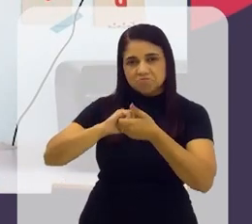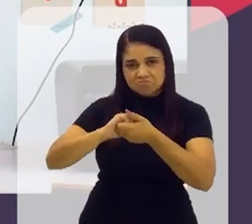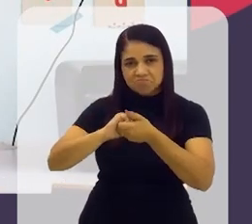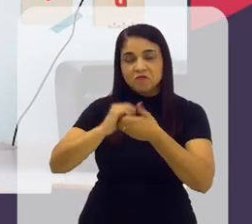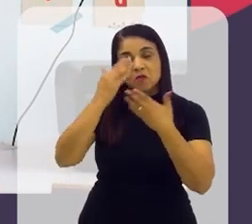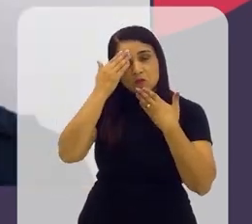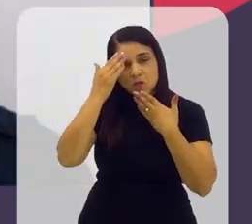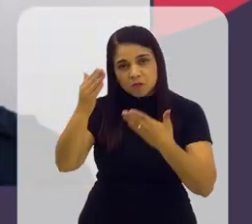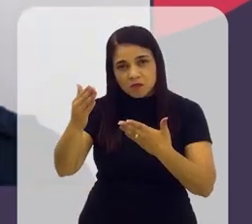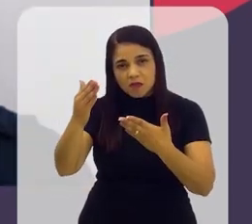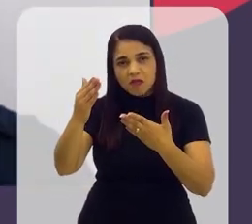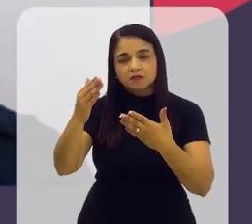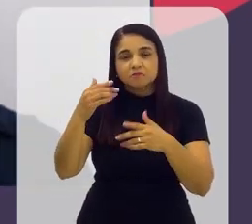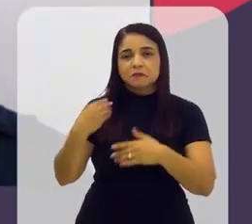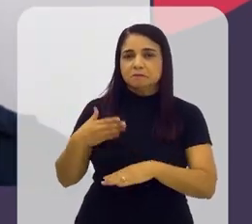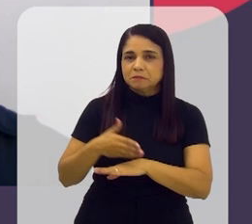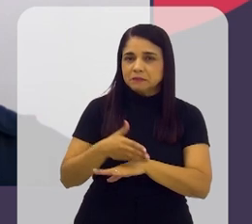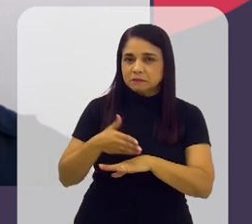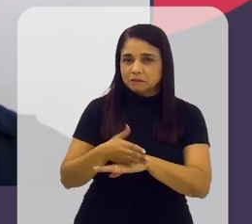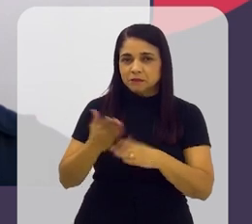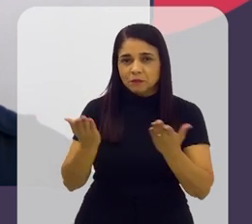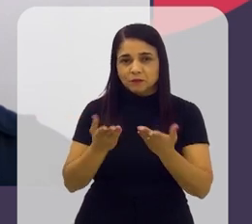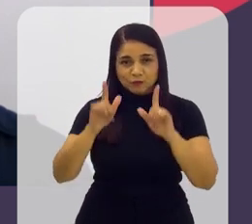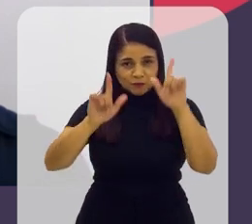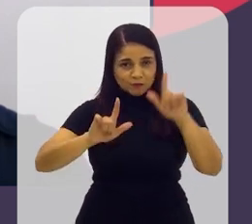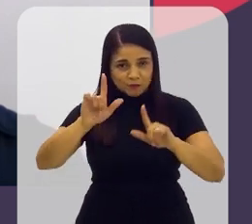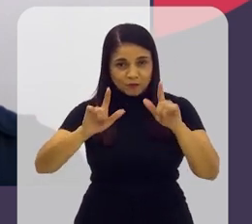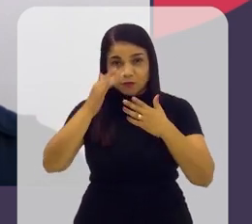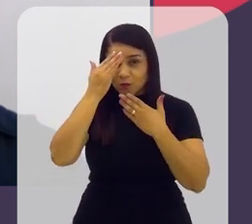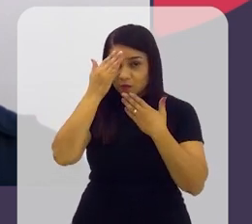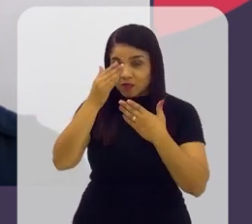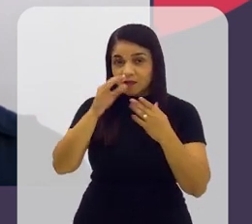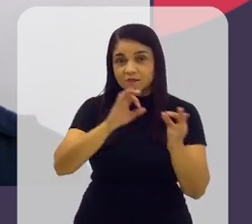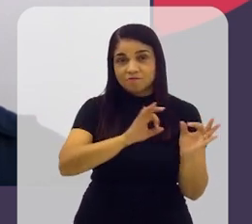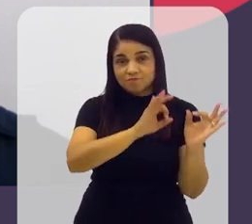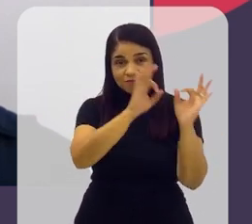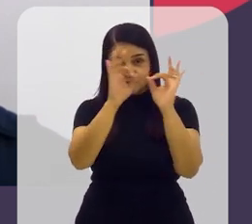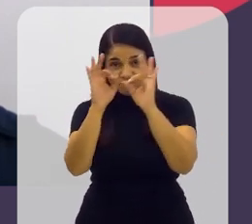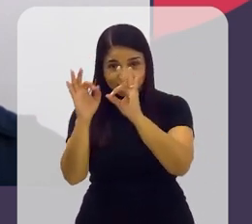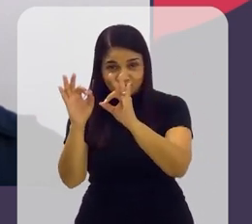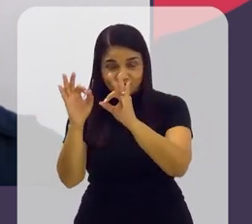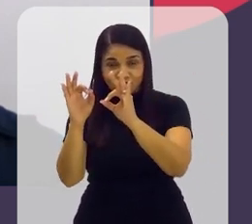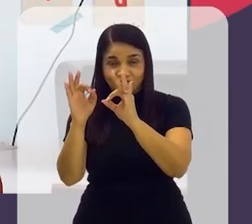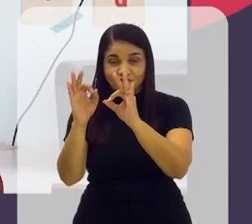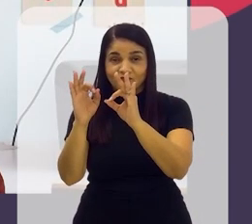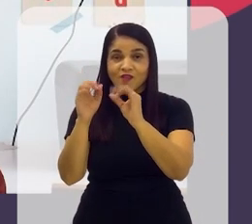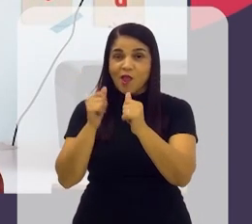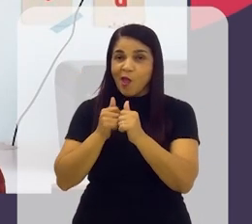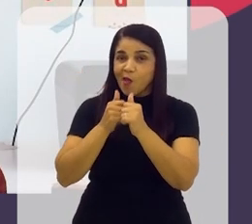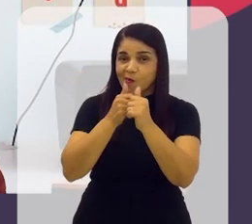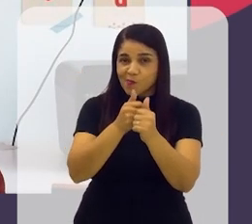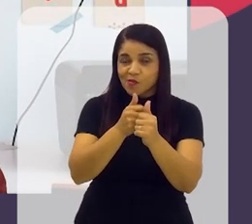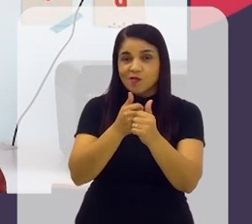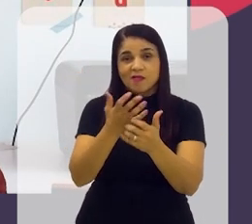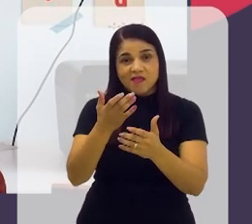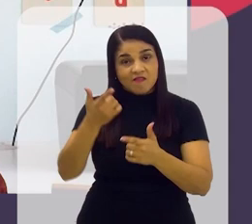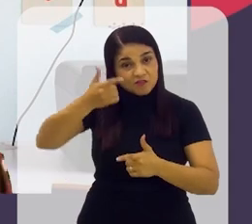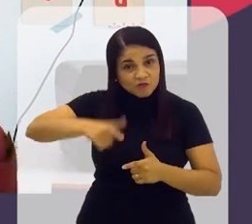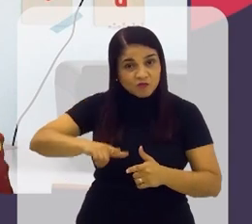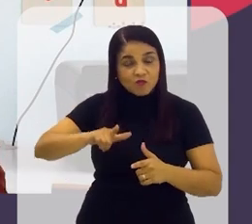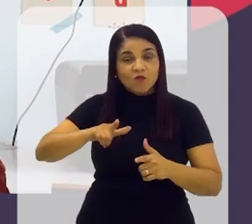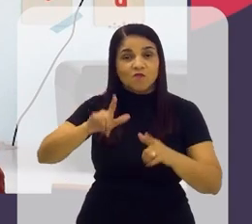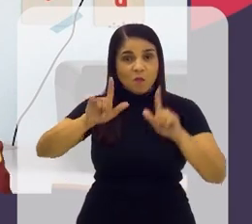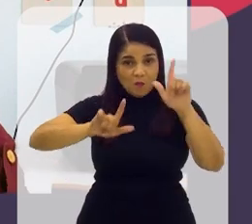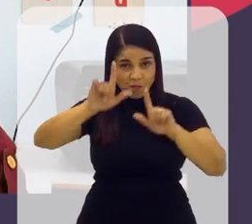para vocês e muito obrigada pela participação aqui no programa. Obrigada também a você que nos assistiu. Se você